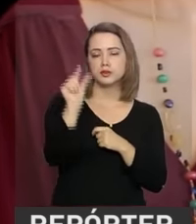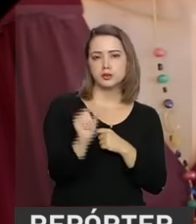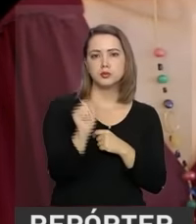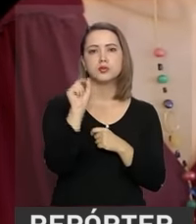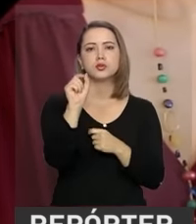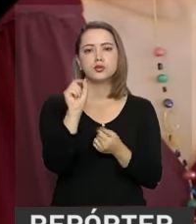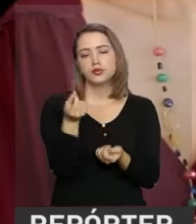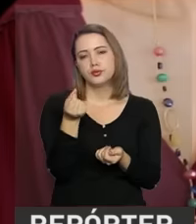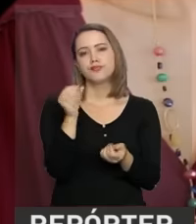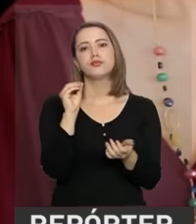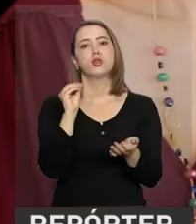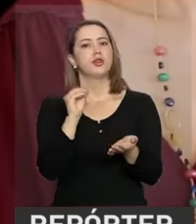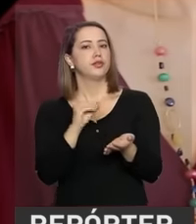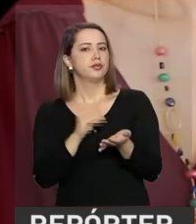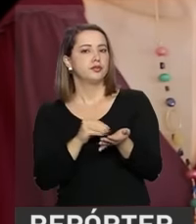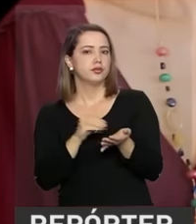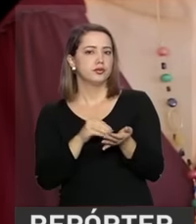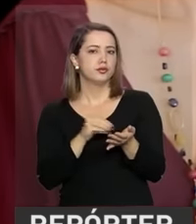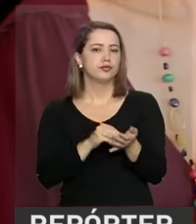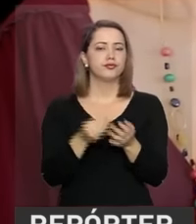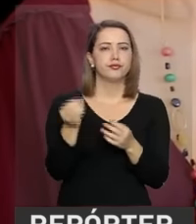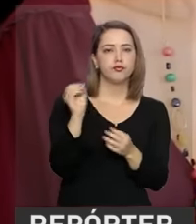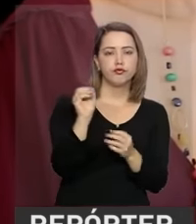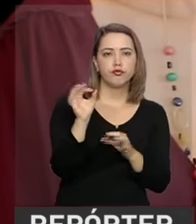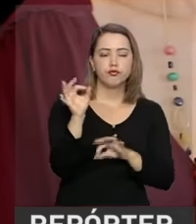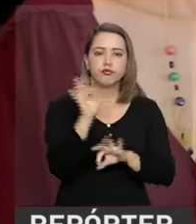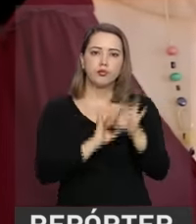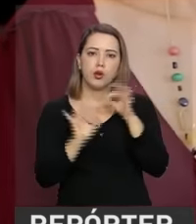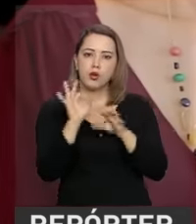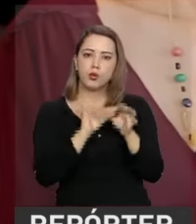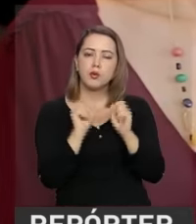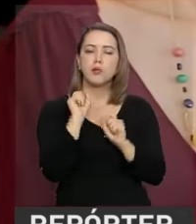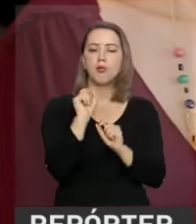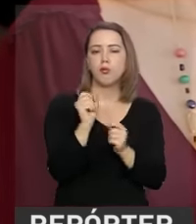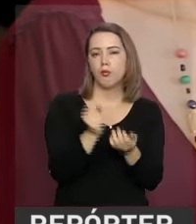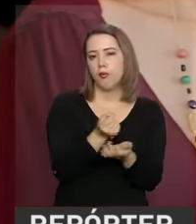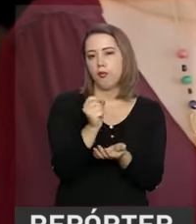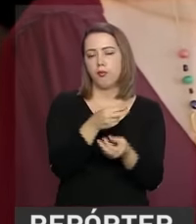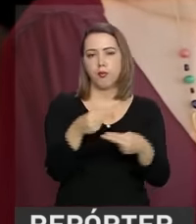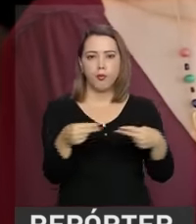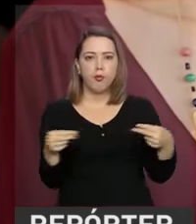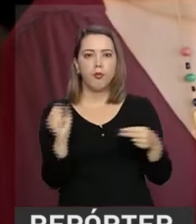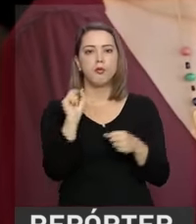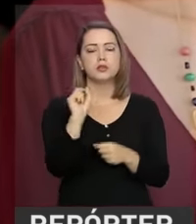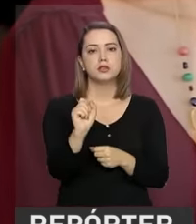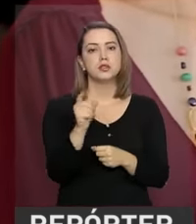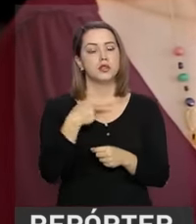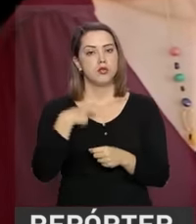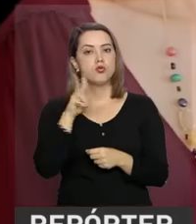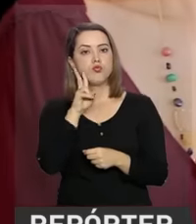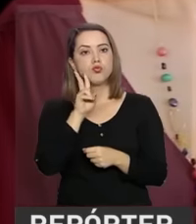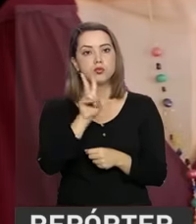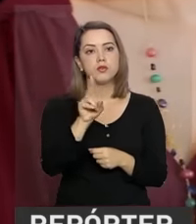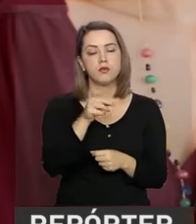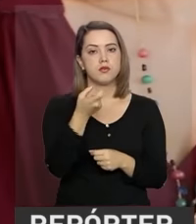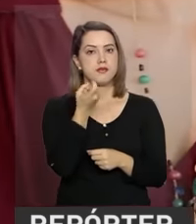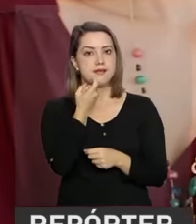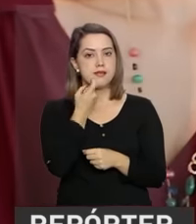de alguns equipamentos, como o velódromo, que está sob controle. Estive lá sexta e sábado